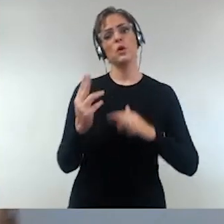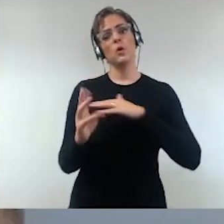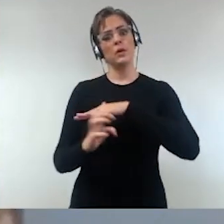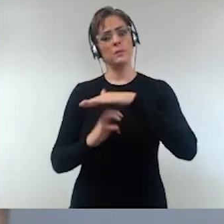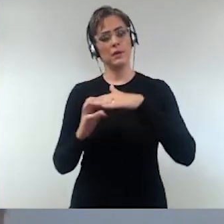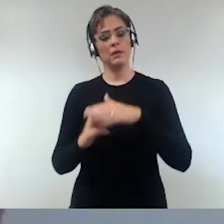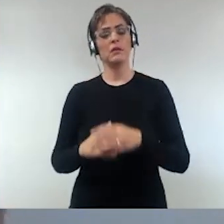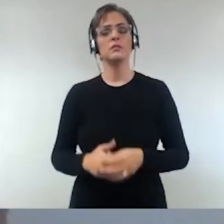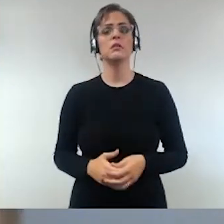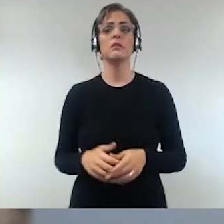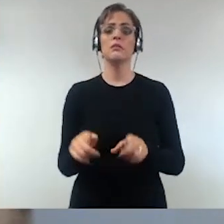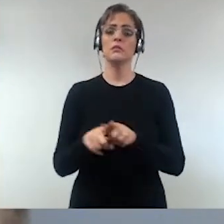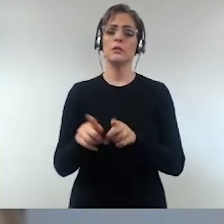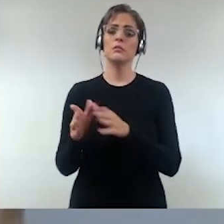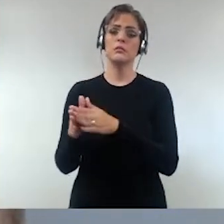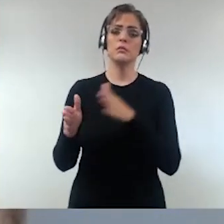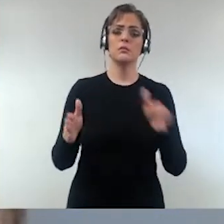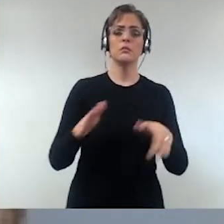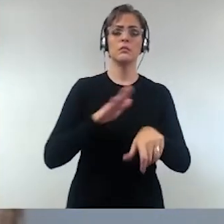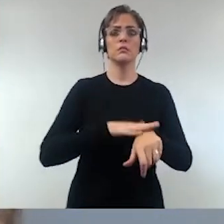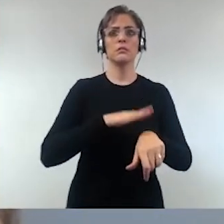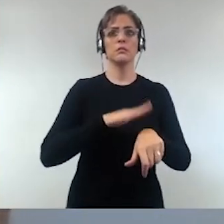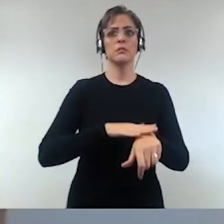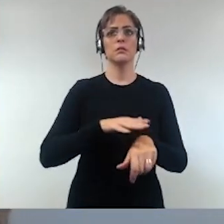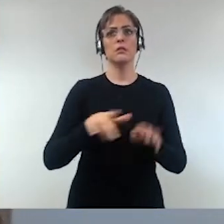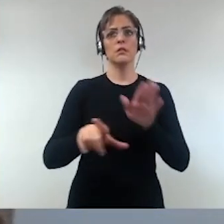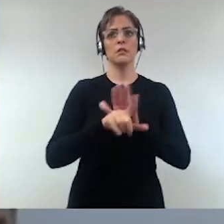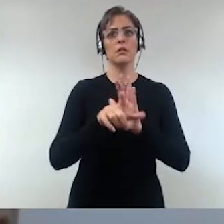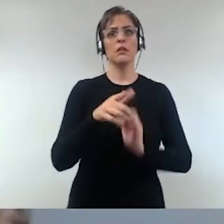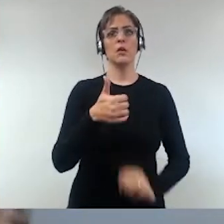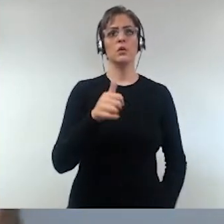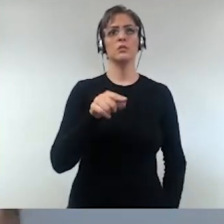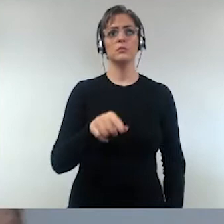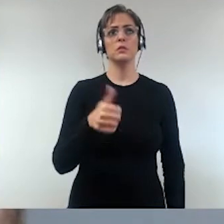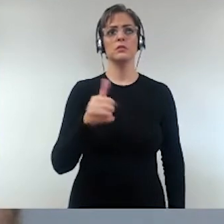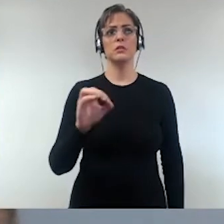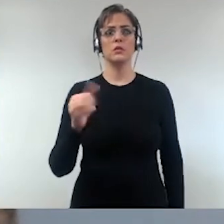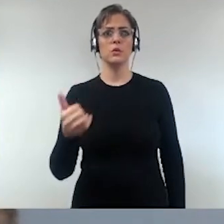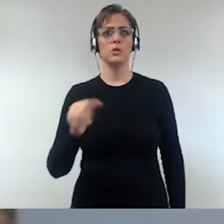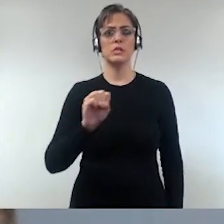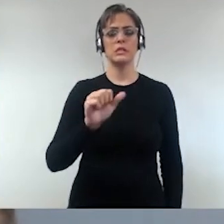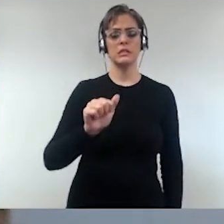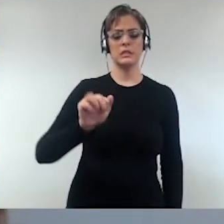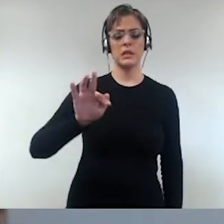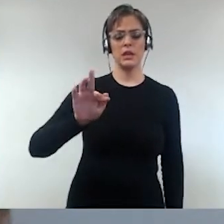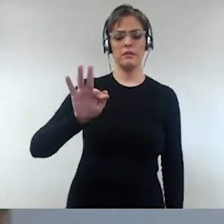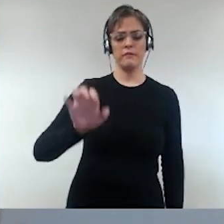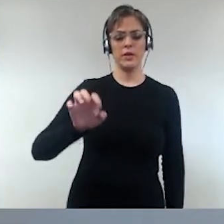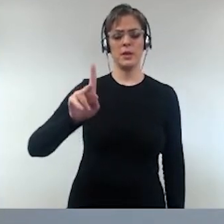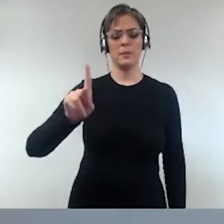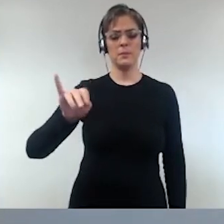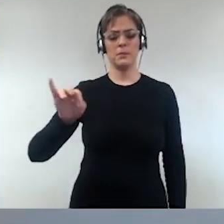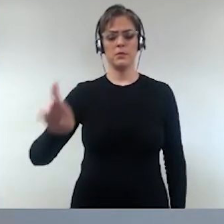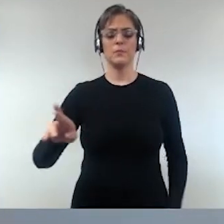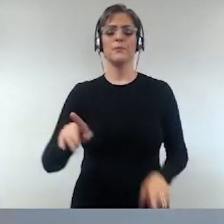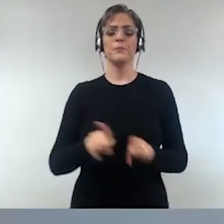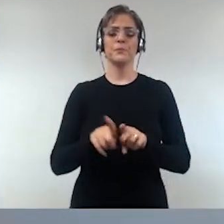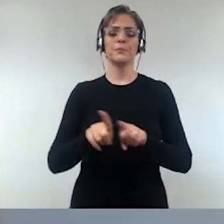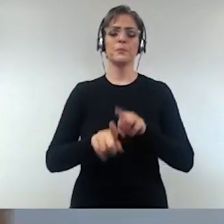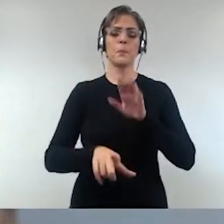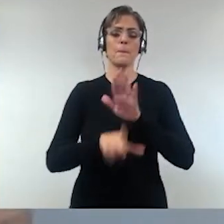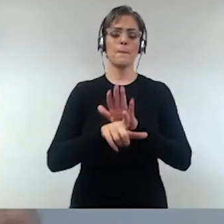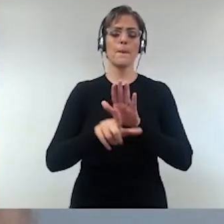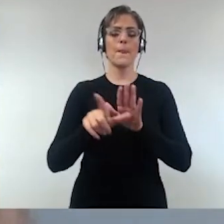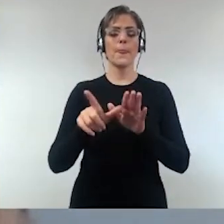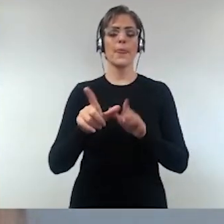recuperanda, a prorrogação do stay period lá da Lei 11.101, a flexibilização de descumprimentos do plano de recuperação